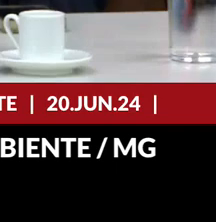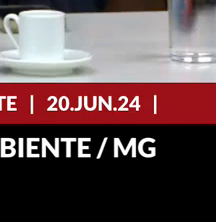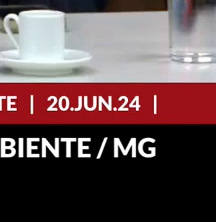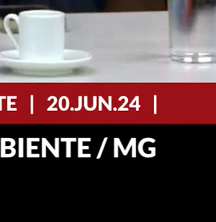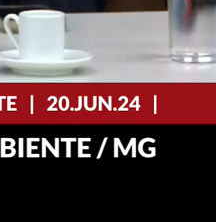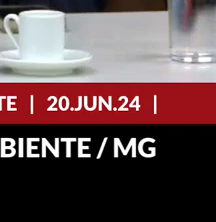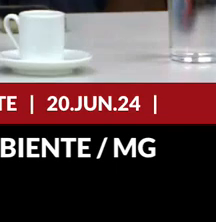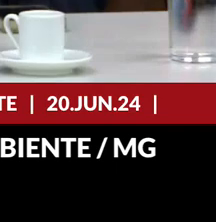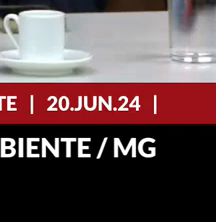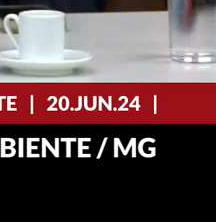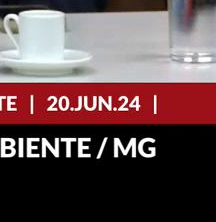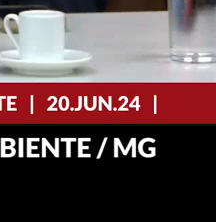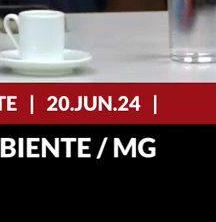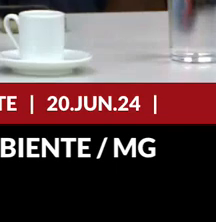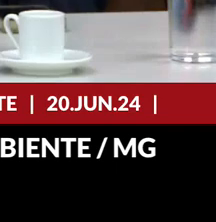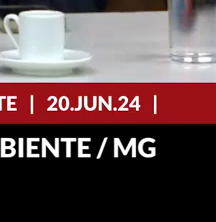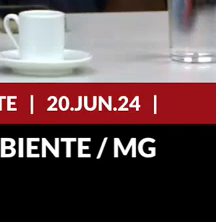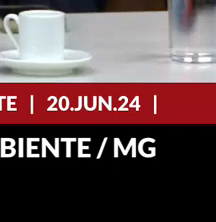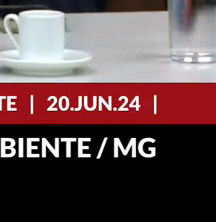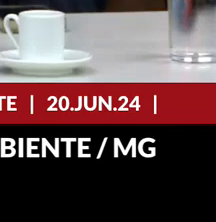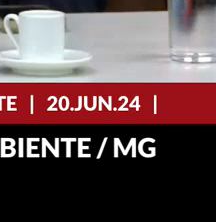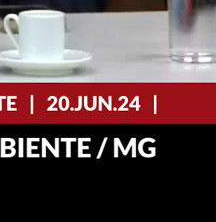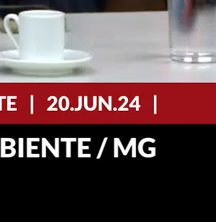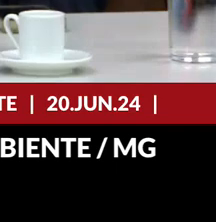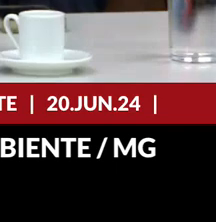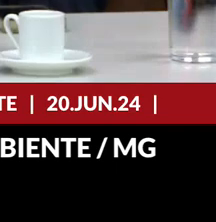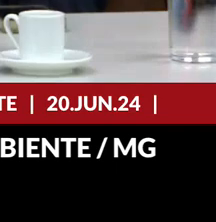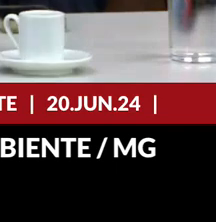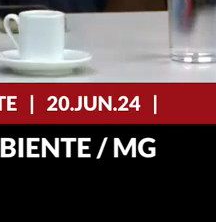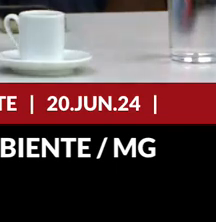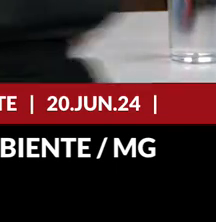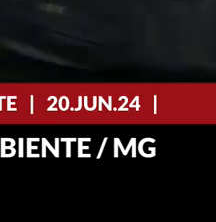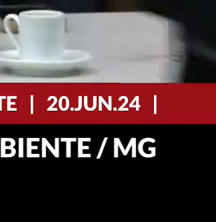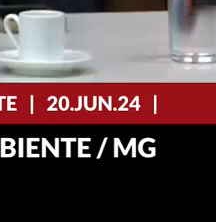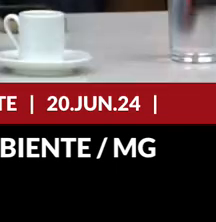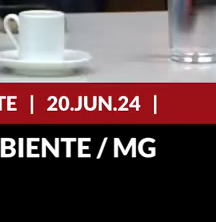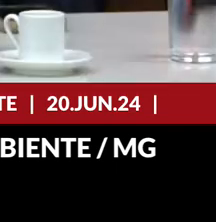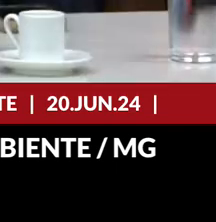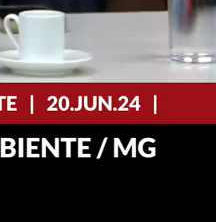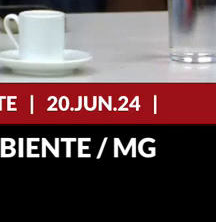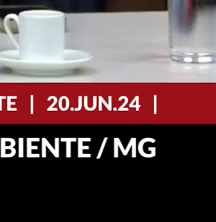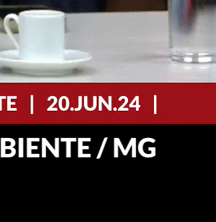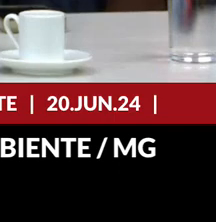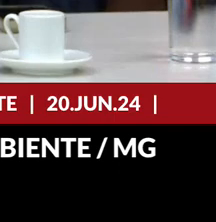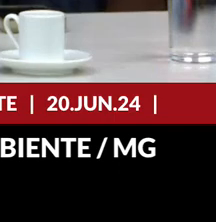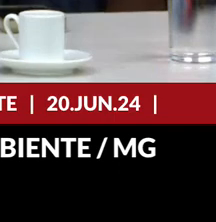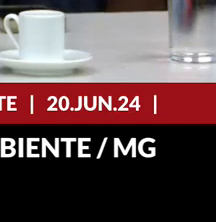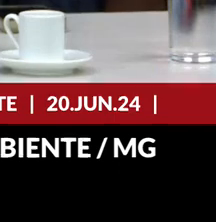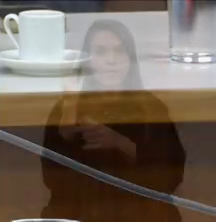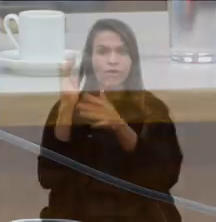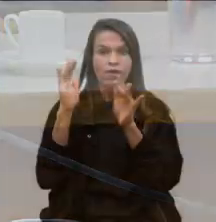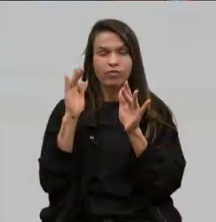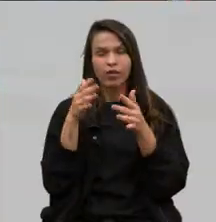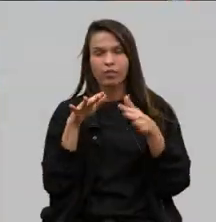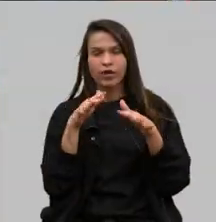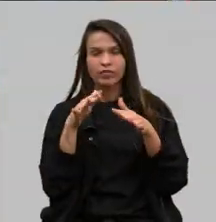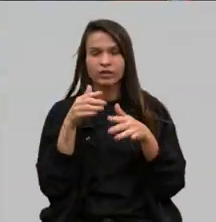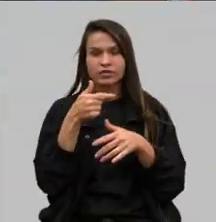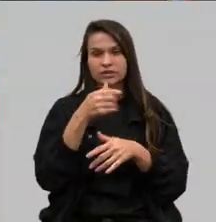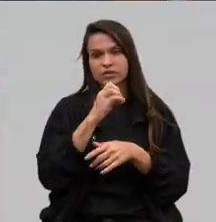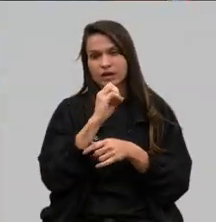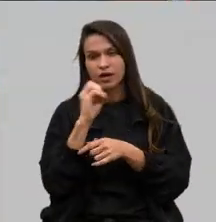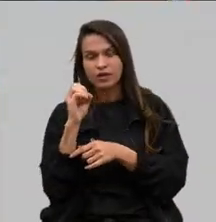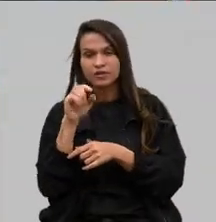consultorias doou o serviço à secretaria do estado do meio ambiente em torno de um pouco mais de